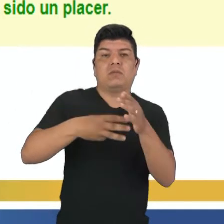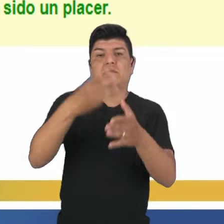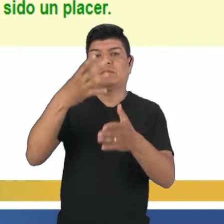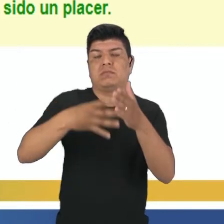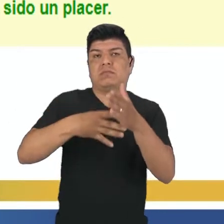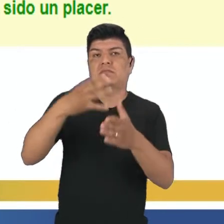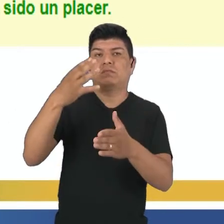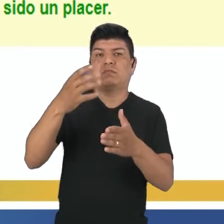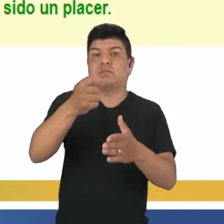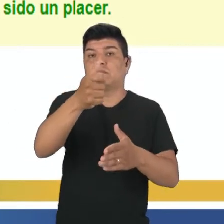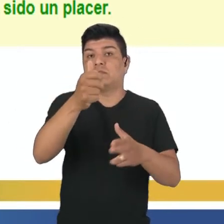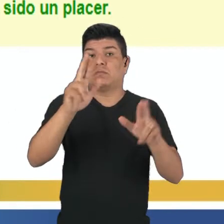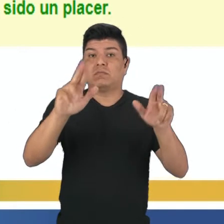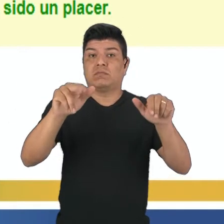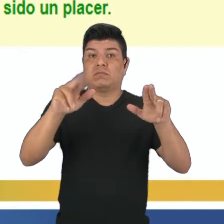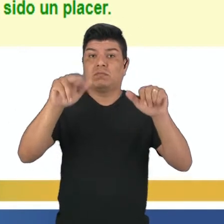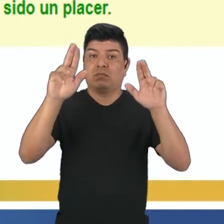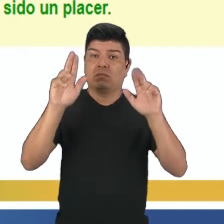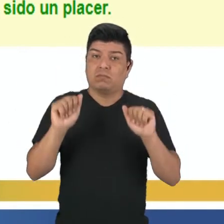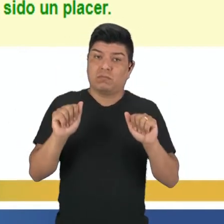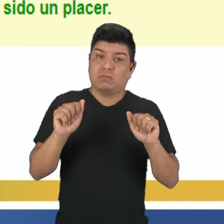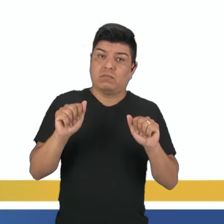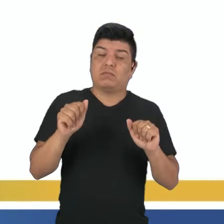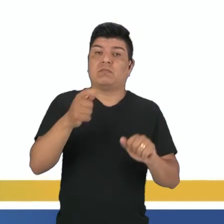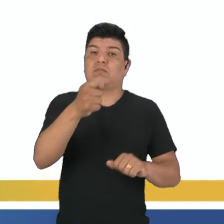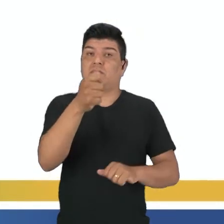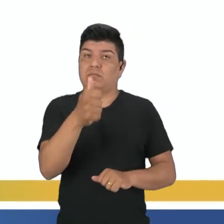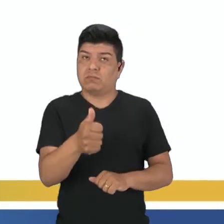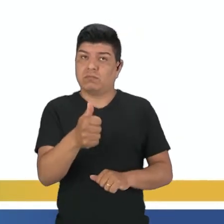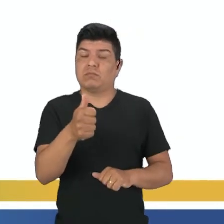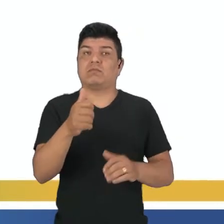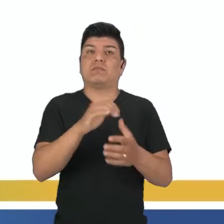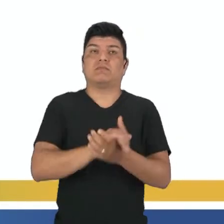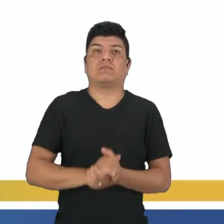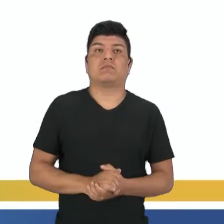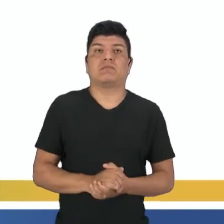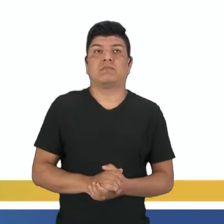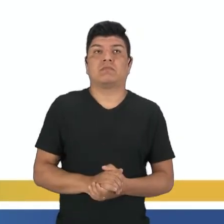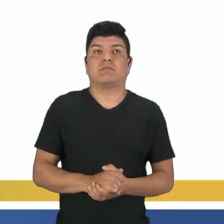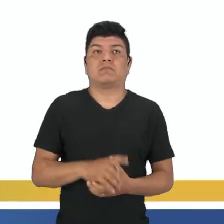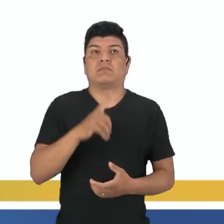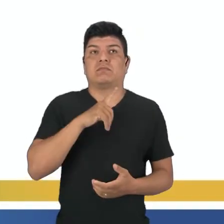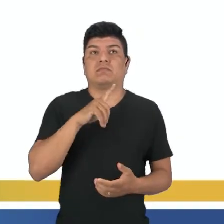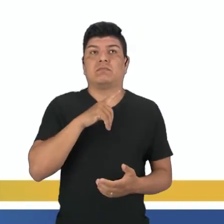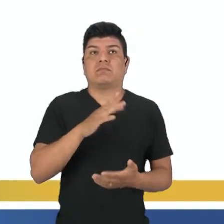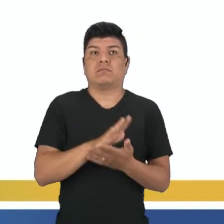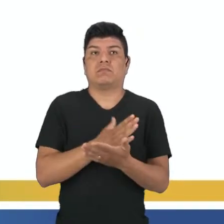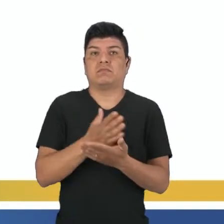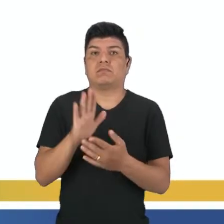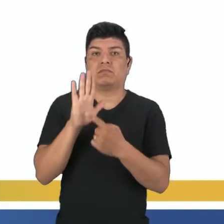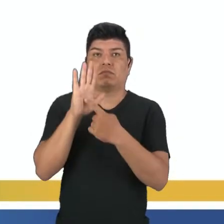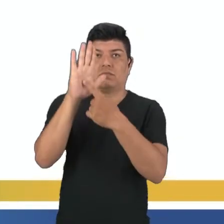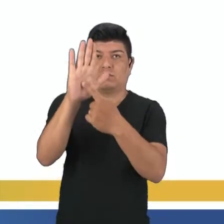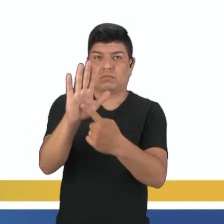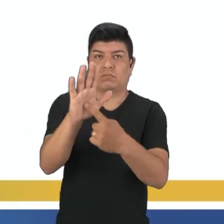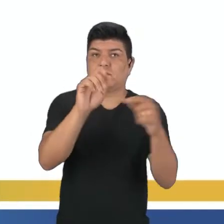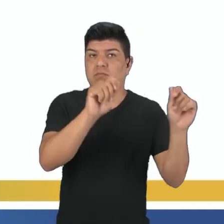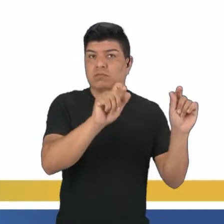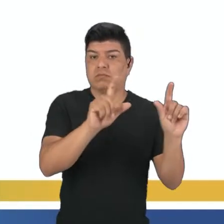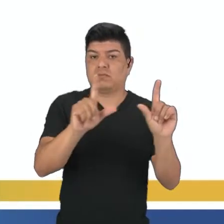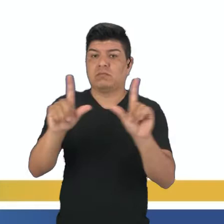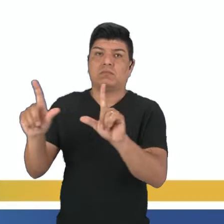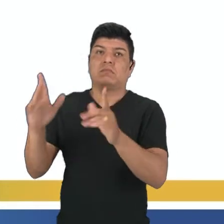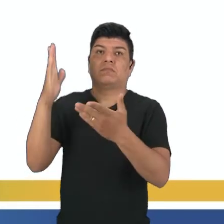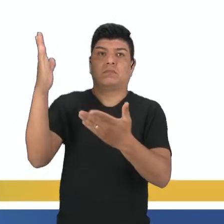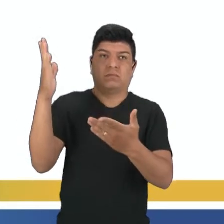quase nunca, um pouco, a menudo, né? E aí temos algumas expressões aí na tela, né? Que são algumas